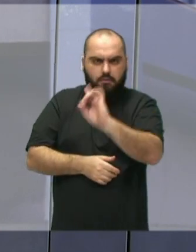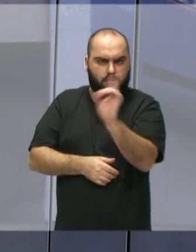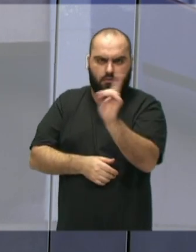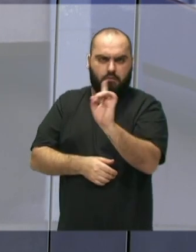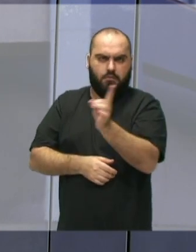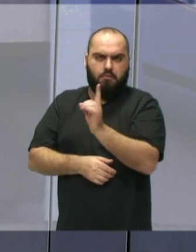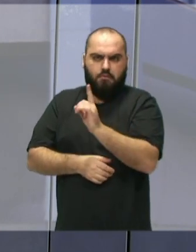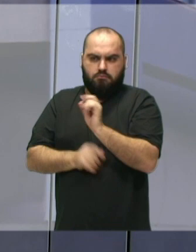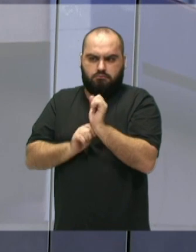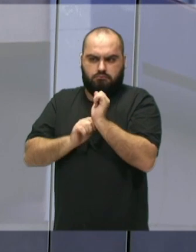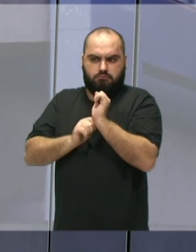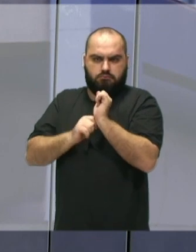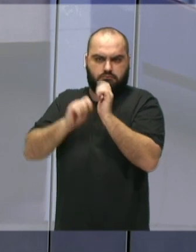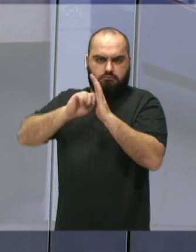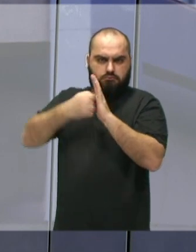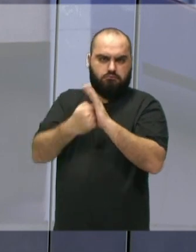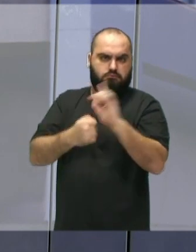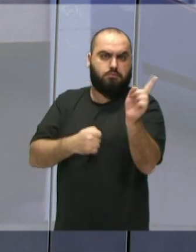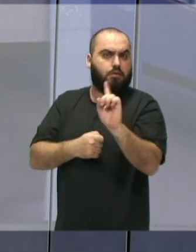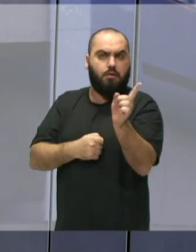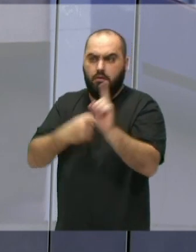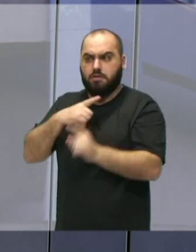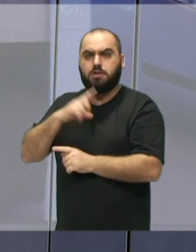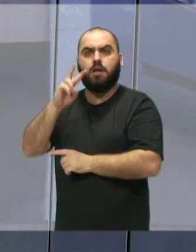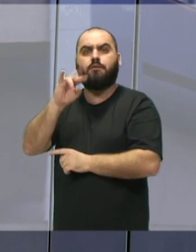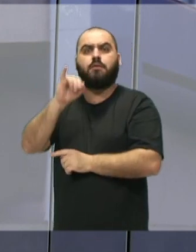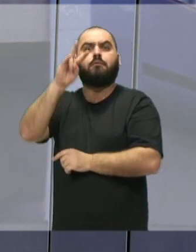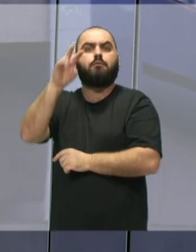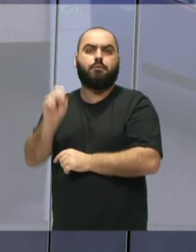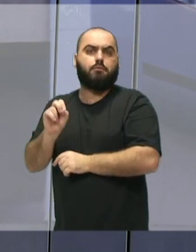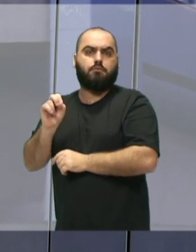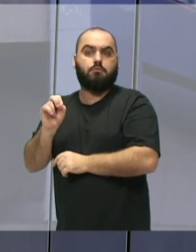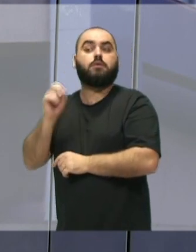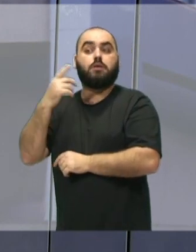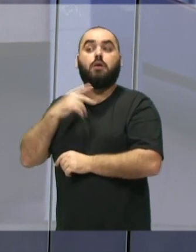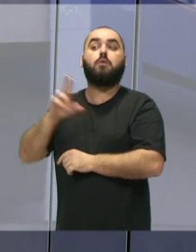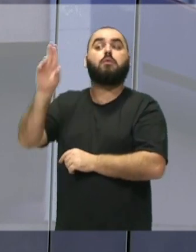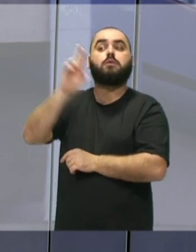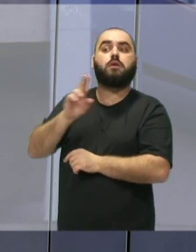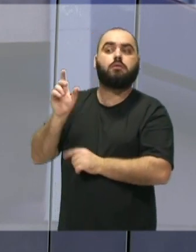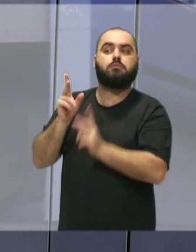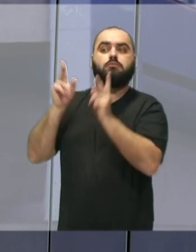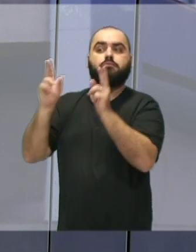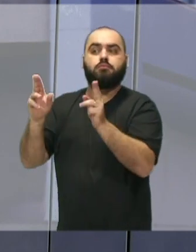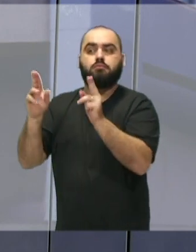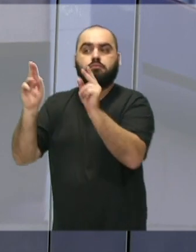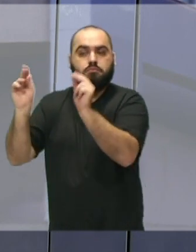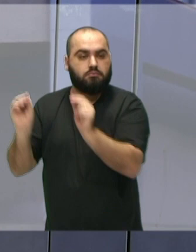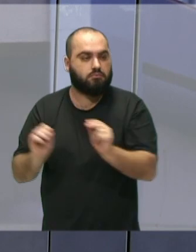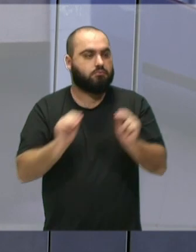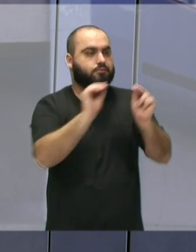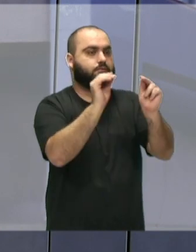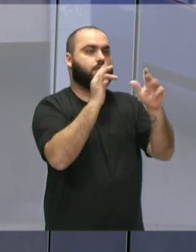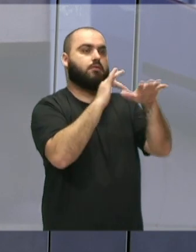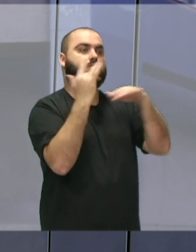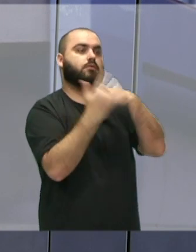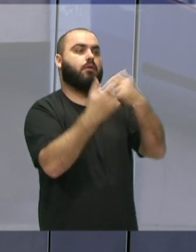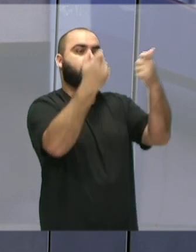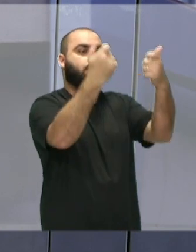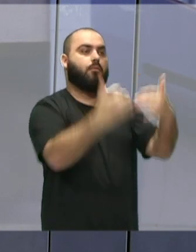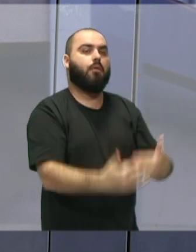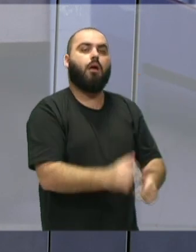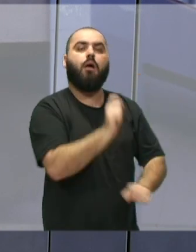era algo sigiloso, estava passando ao vivo. E eu utilizei desses trechos para usar nas minhas redes sociais e explicar para as pessoas o que